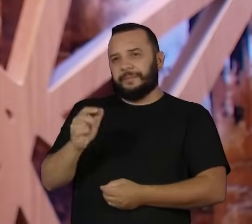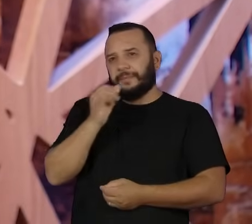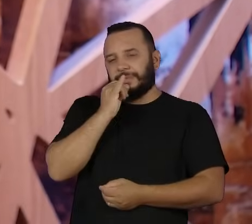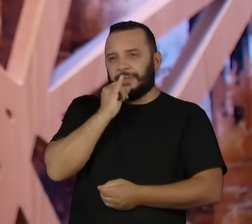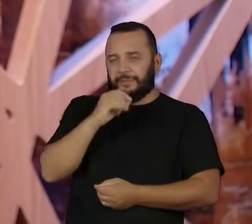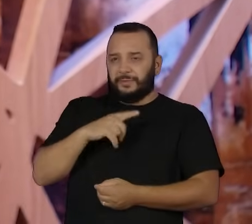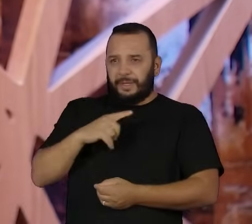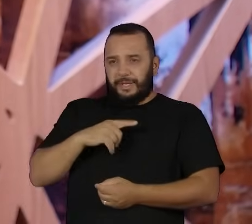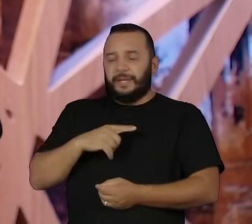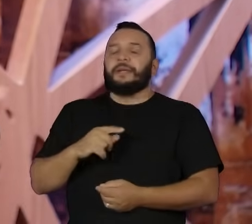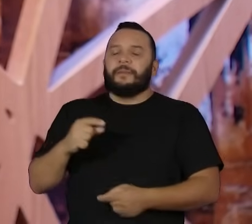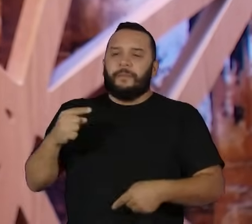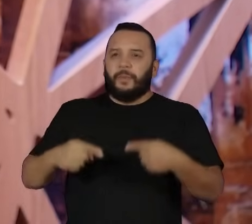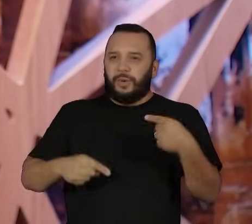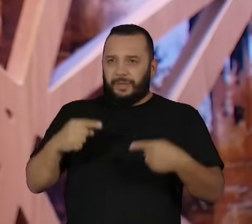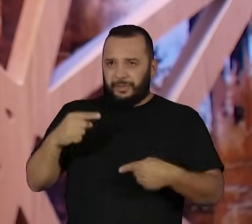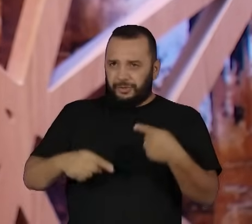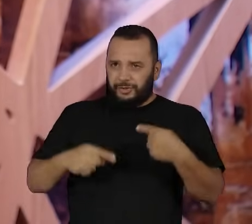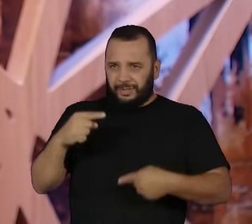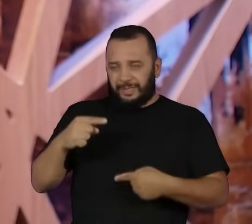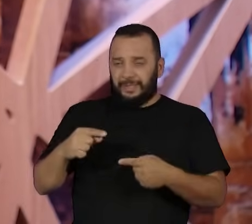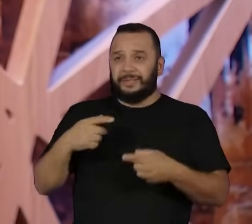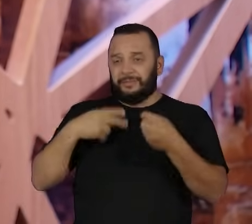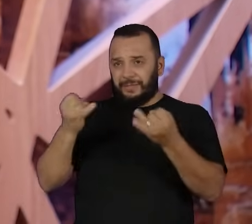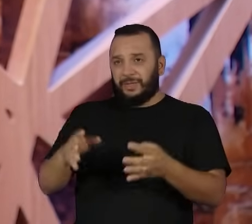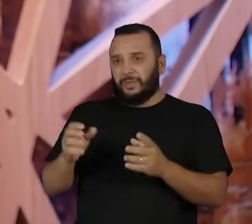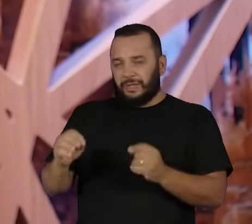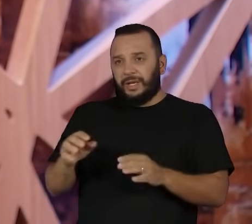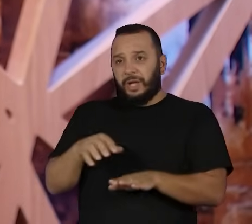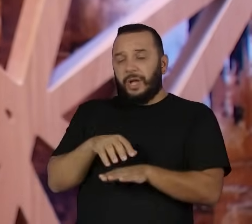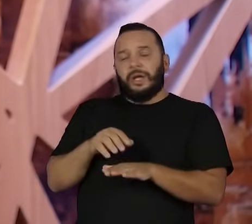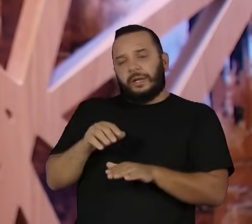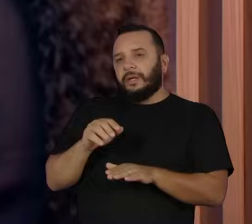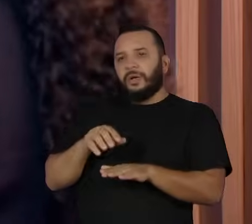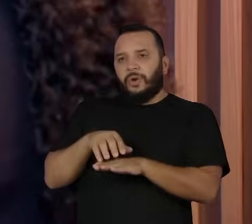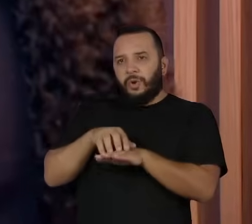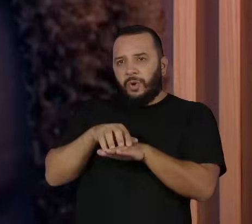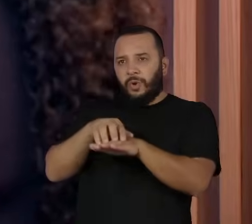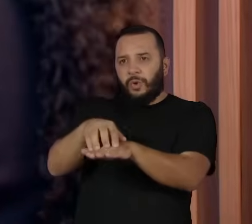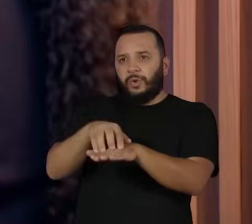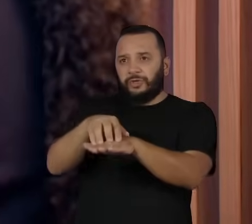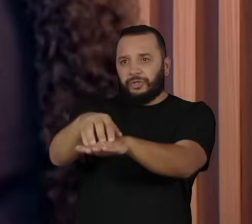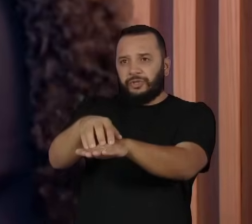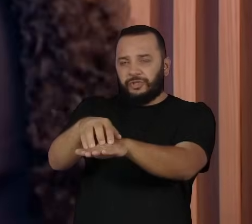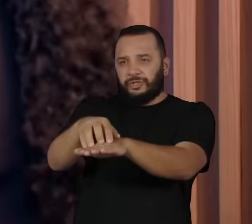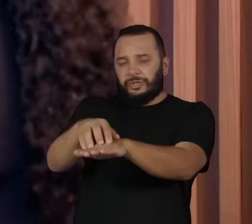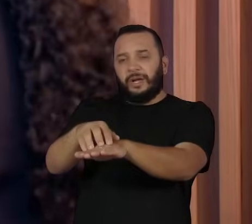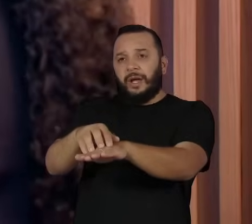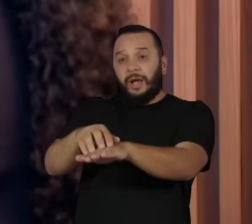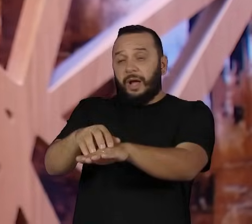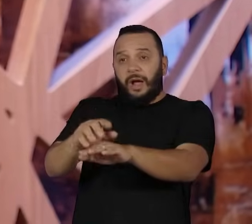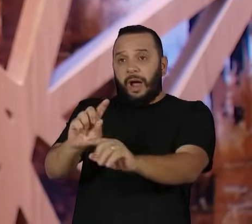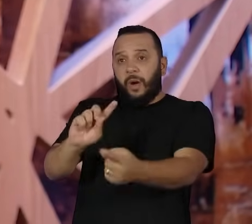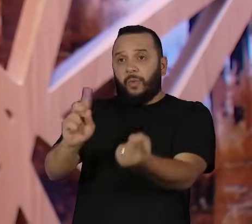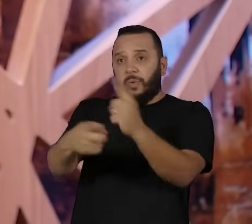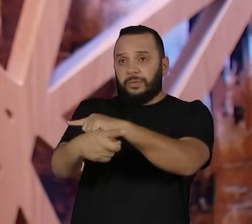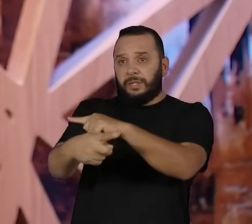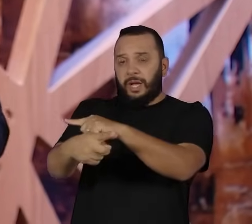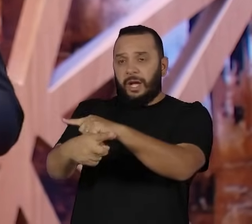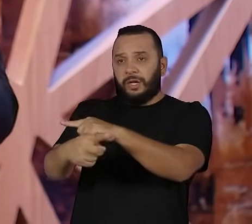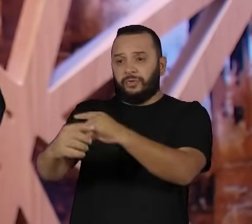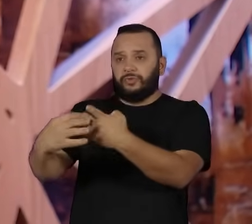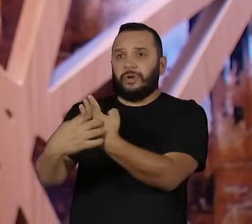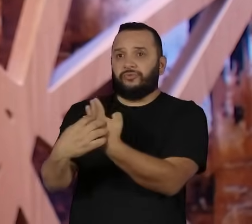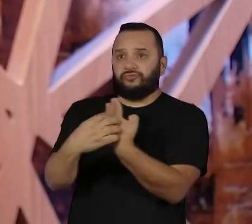de um termo chamado de logística reversa. O que é isso? É quando as empresas que produzem essas embalagens, elas são responsáveis